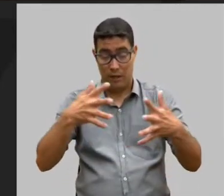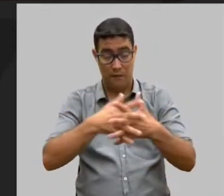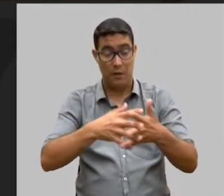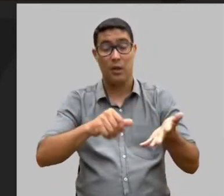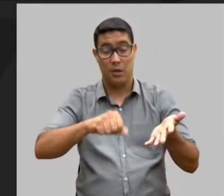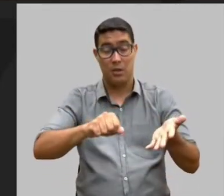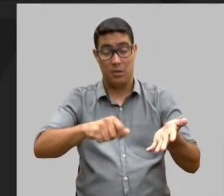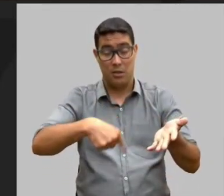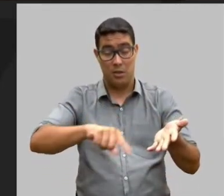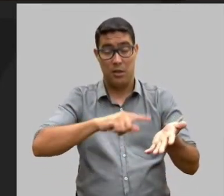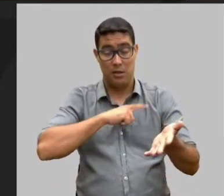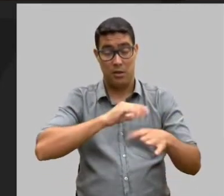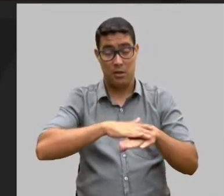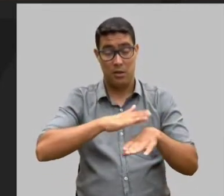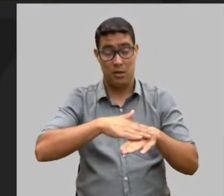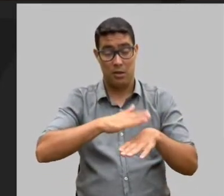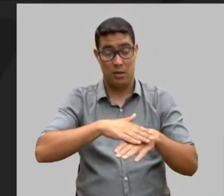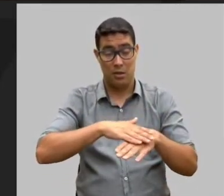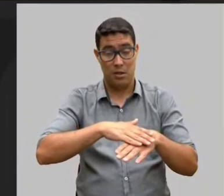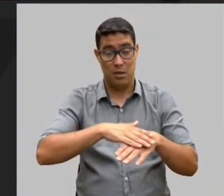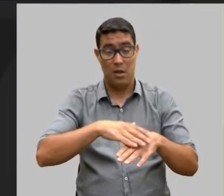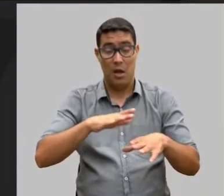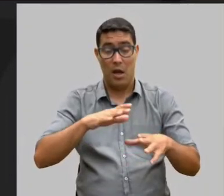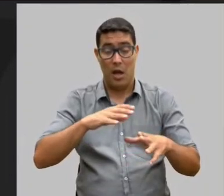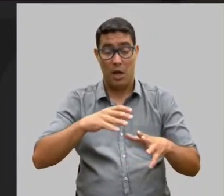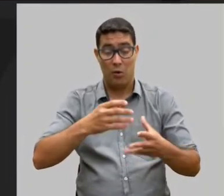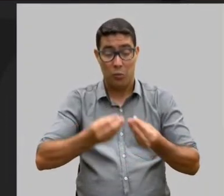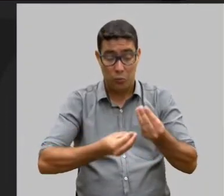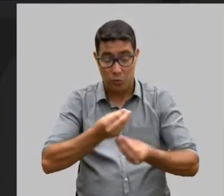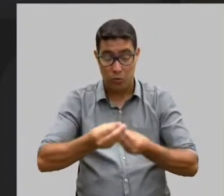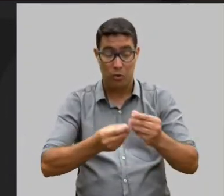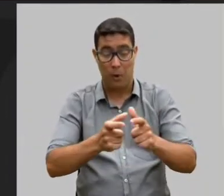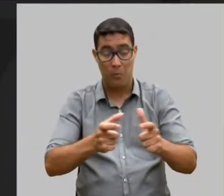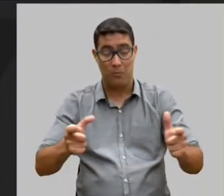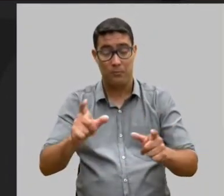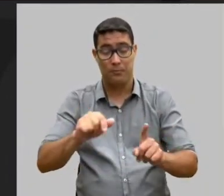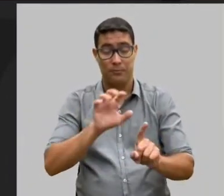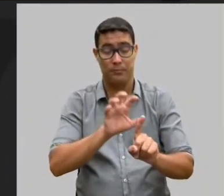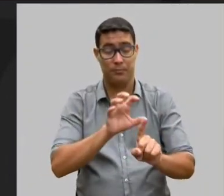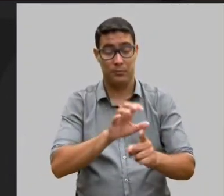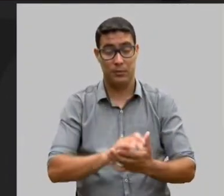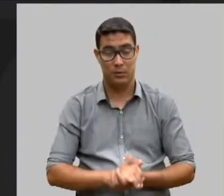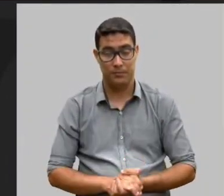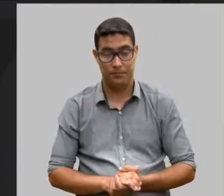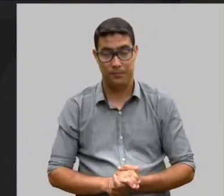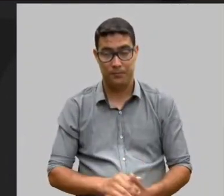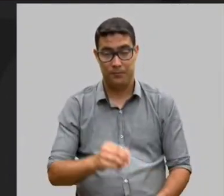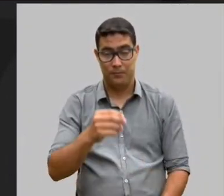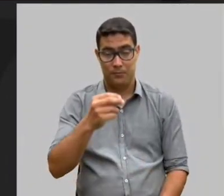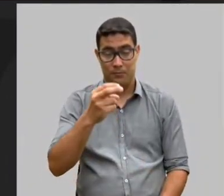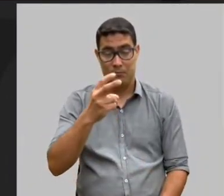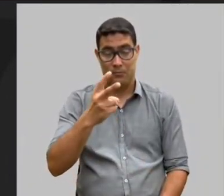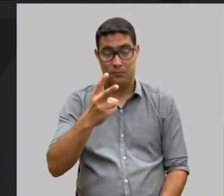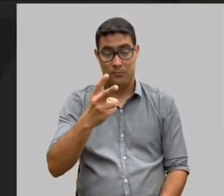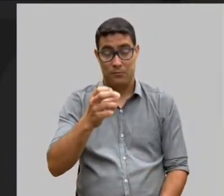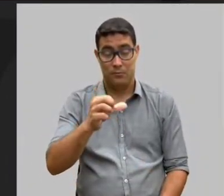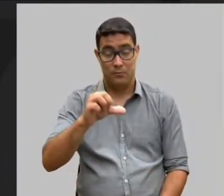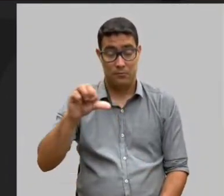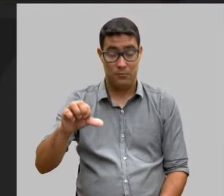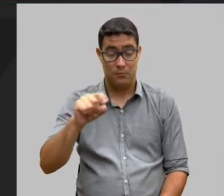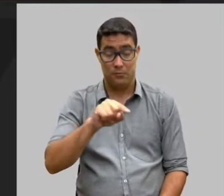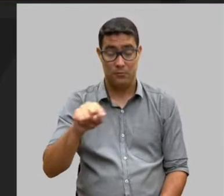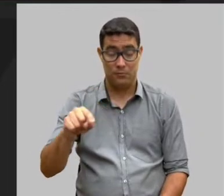significativamente a a a a multiplicação da dívida entre 99 e 2012 por exemplo a a a o